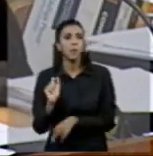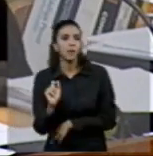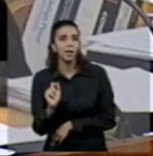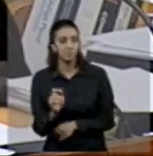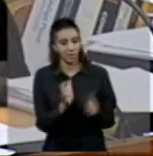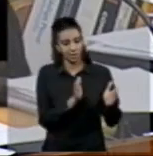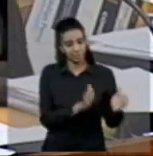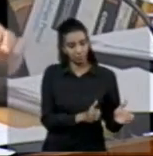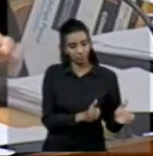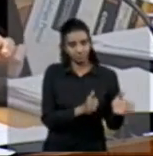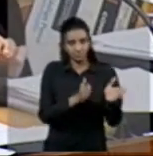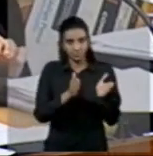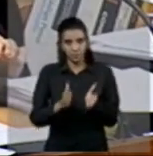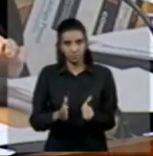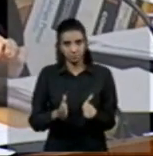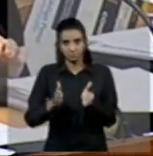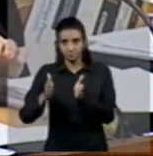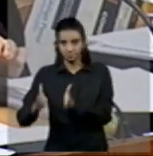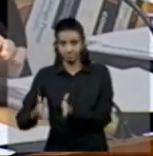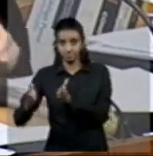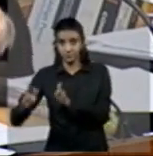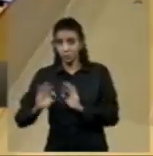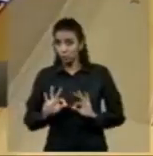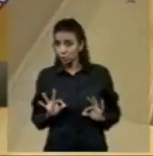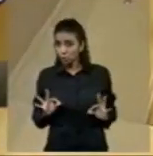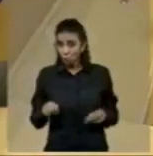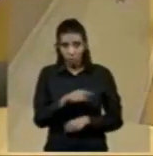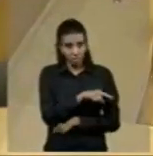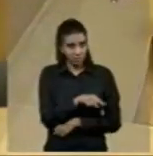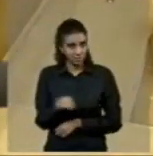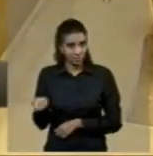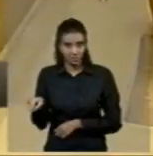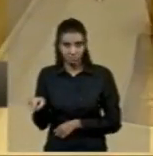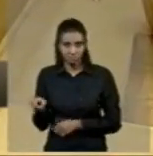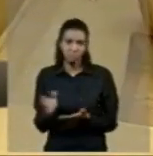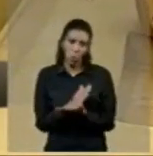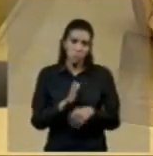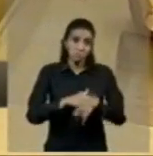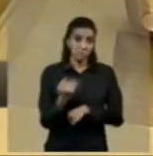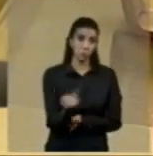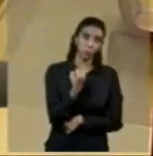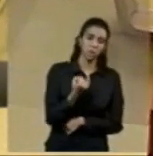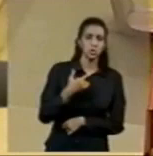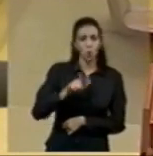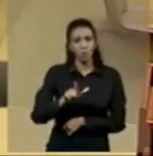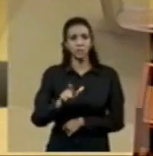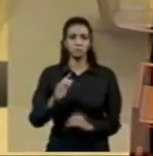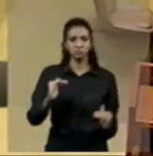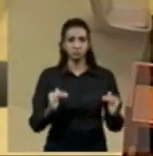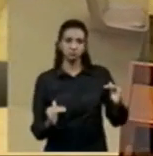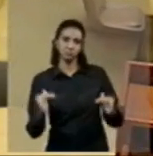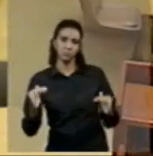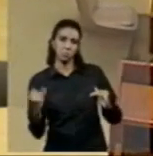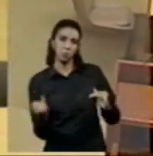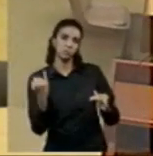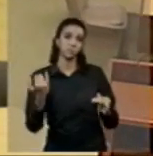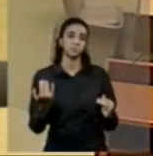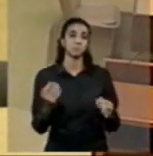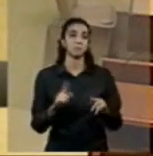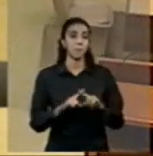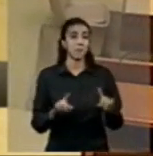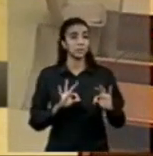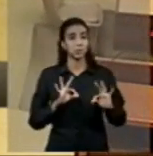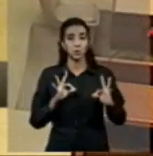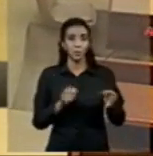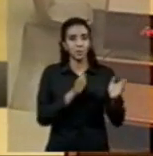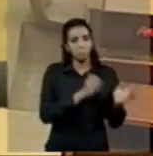suas etapas, todas as etapas, algumas mais importantes, outras menos importantes, mas todas